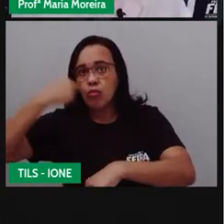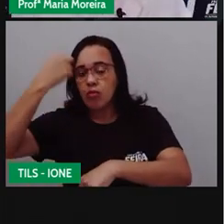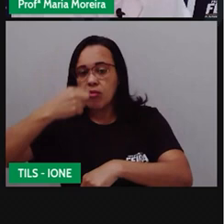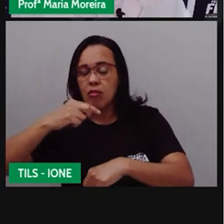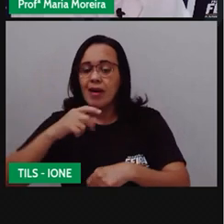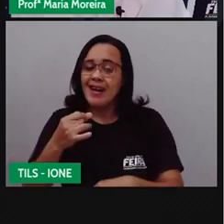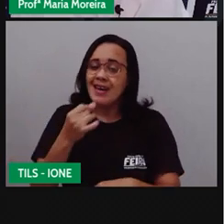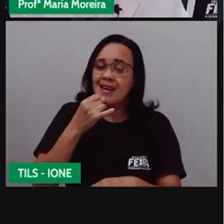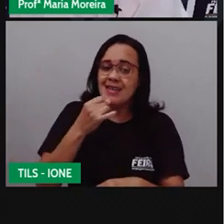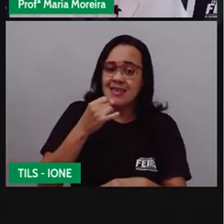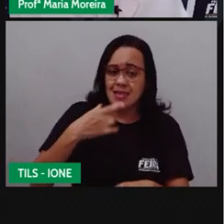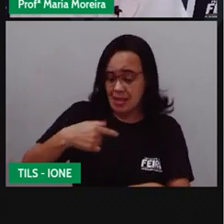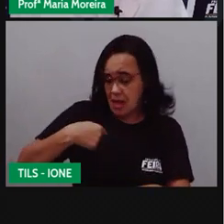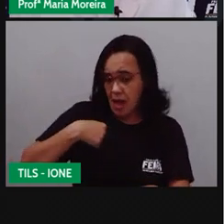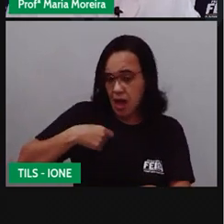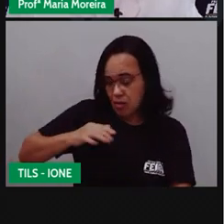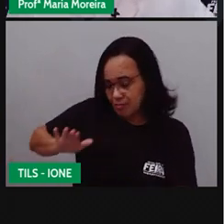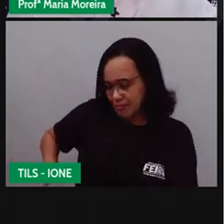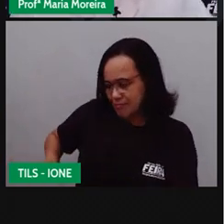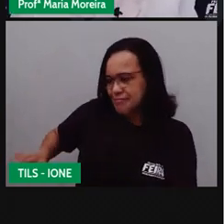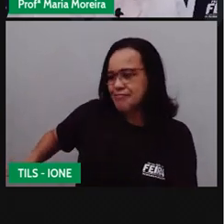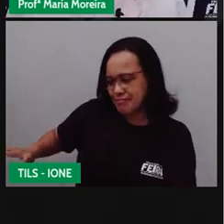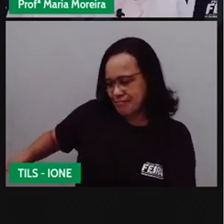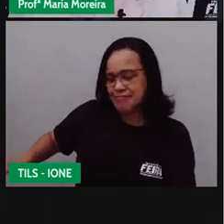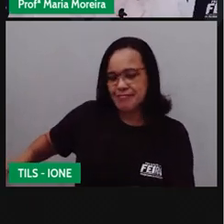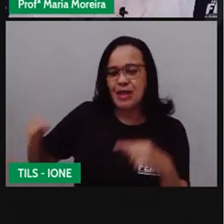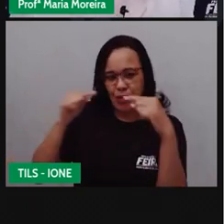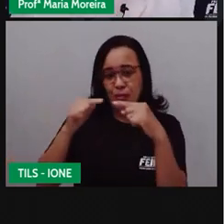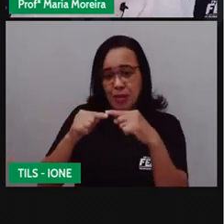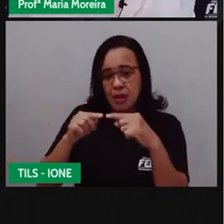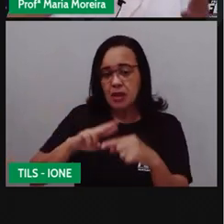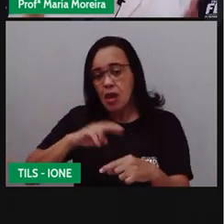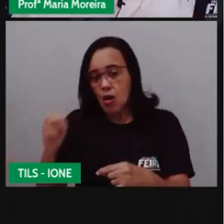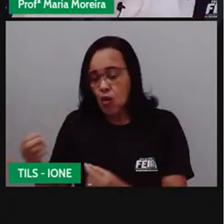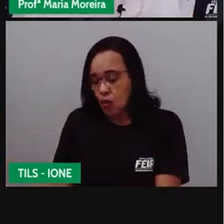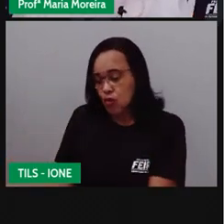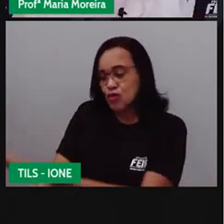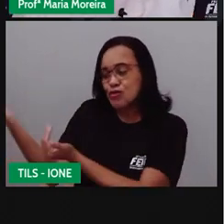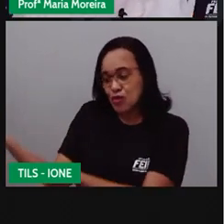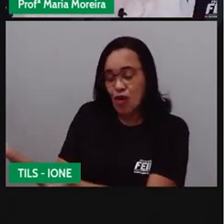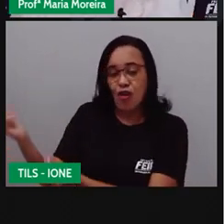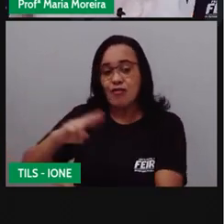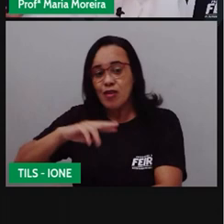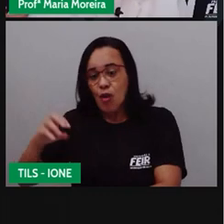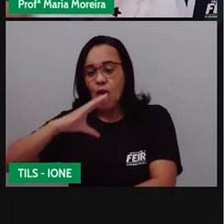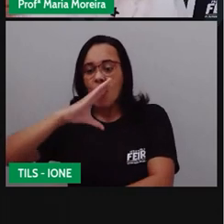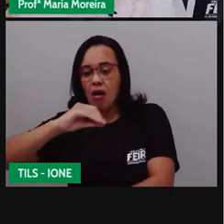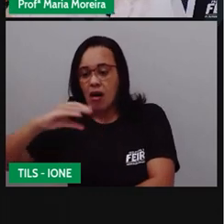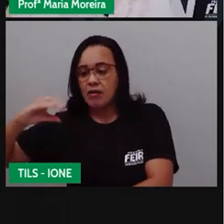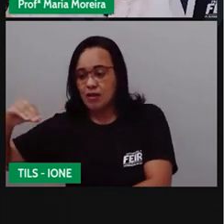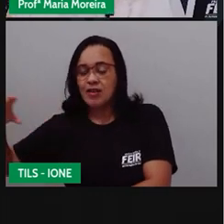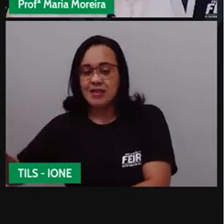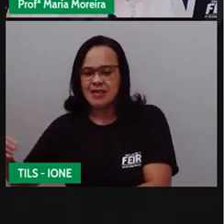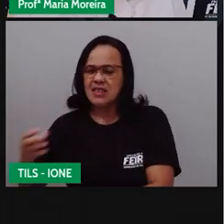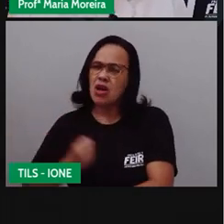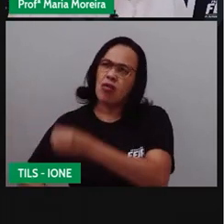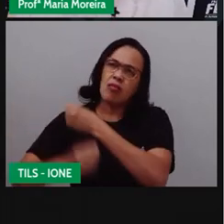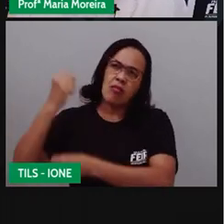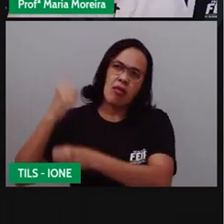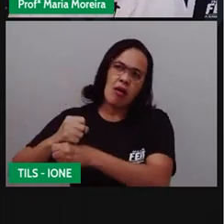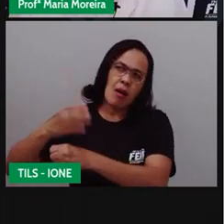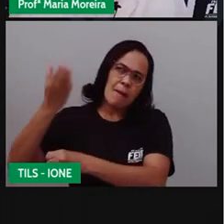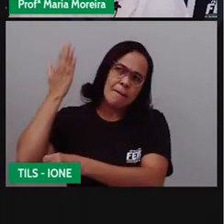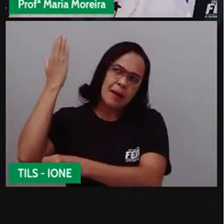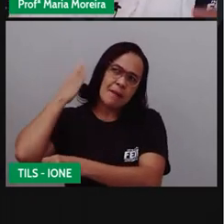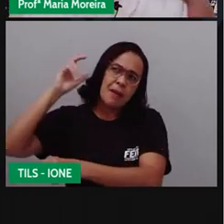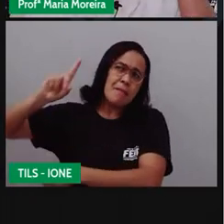quando eu estava o quê? Criança. Se eu digo na adolescência, né? Adolescência. Eu digo naquela época, né?